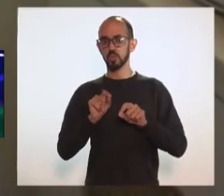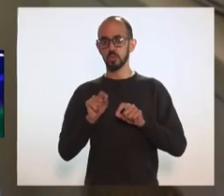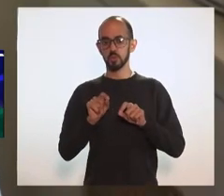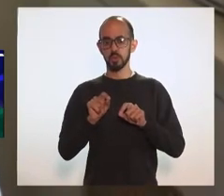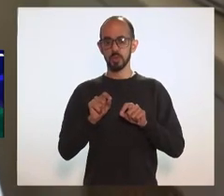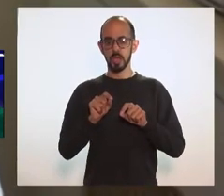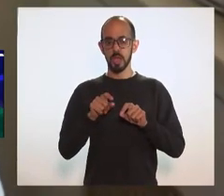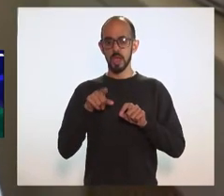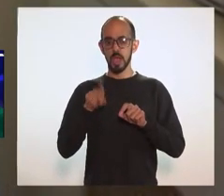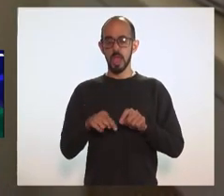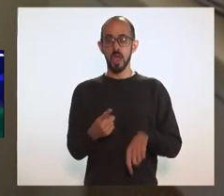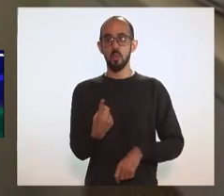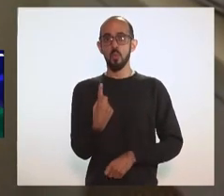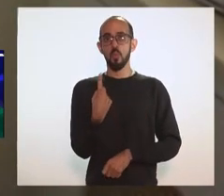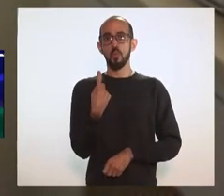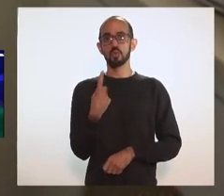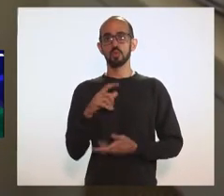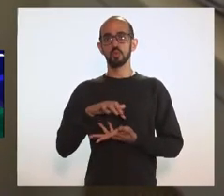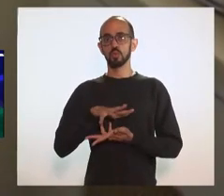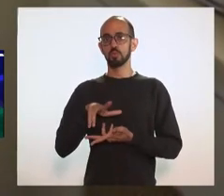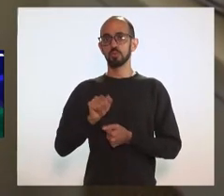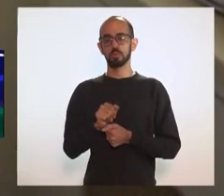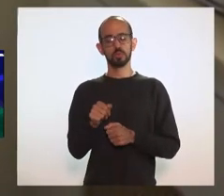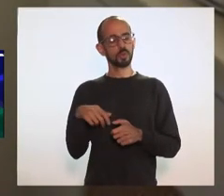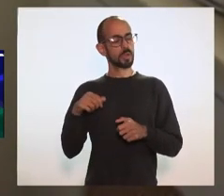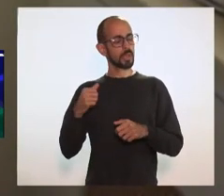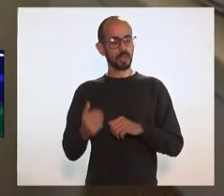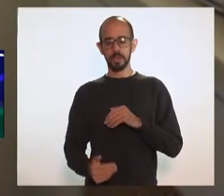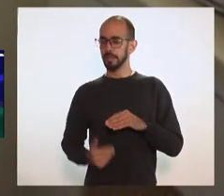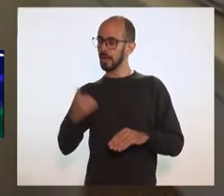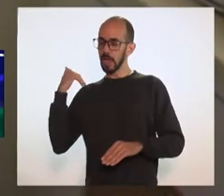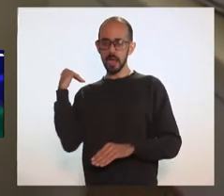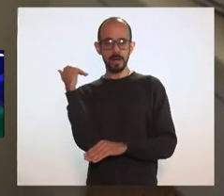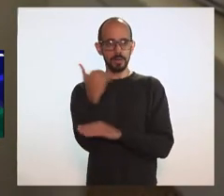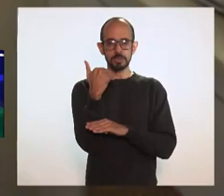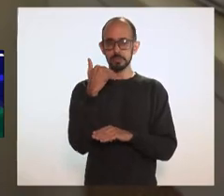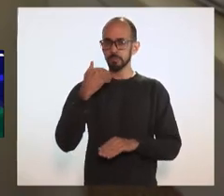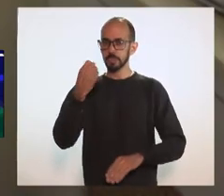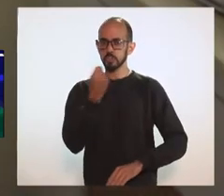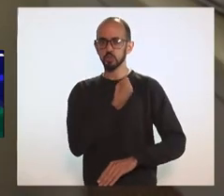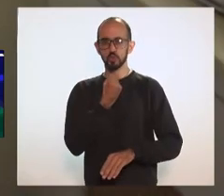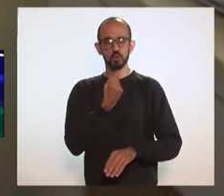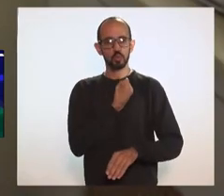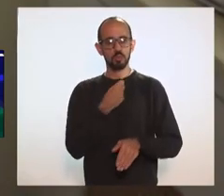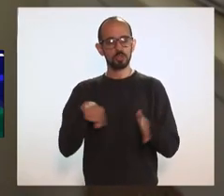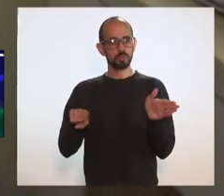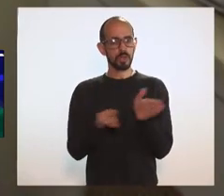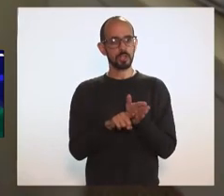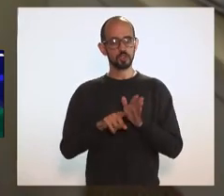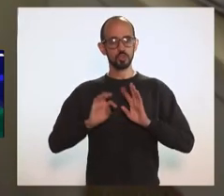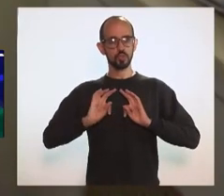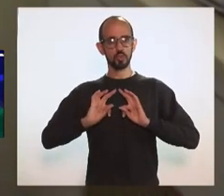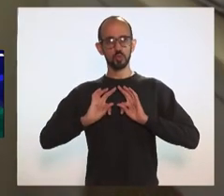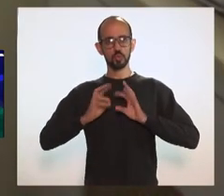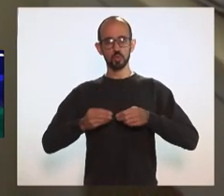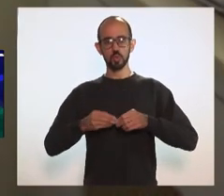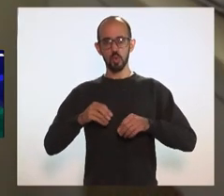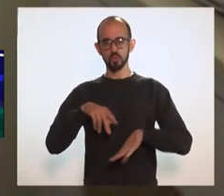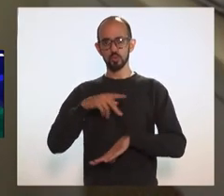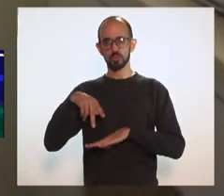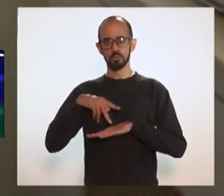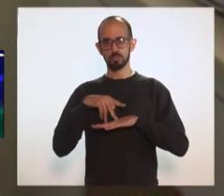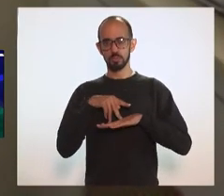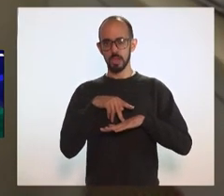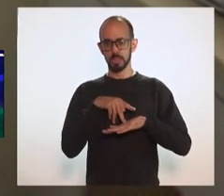mundo. Ele bate todos os recordes de negatividade em termos de combate